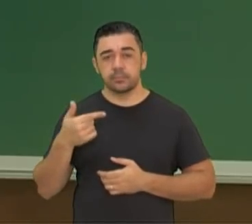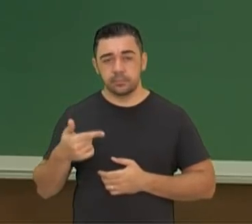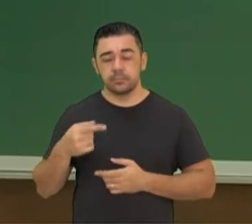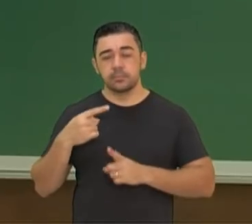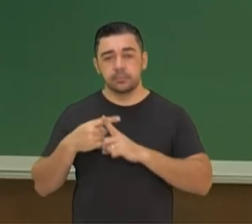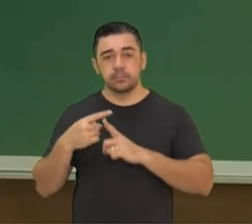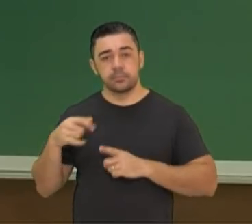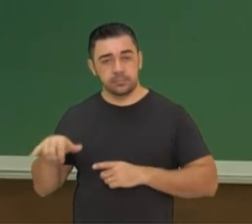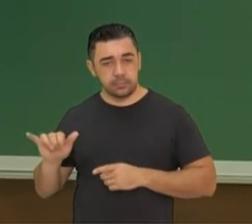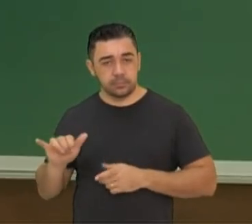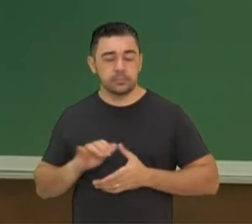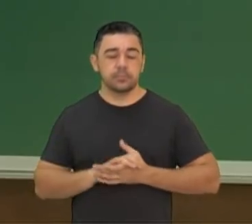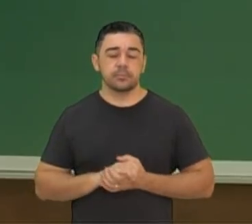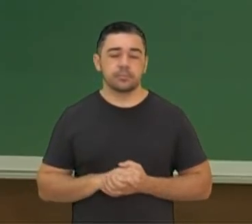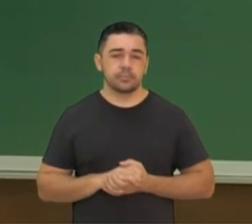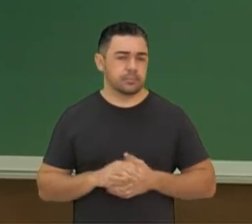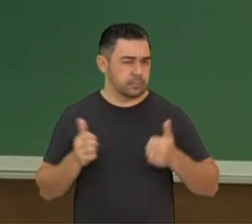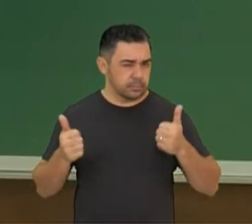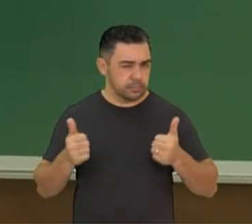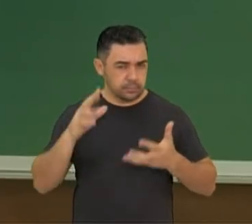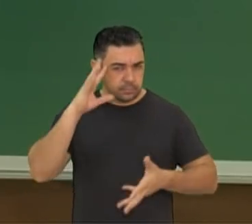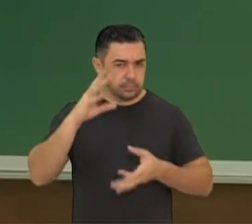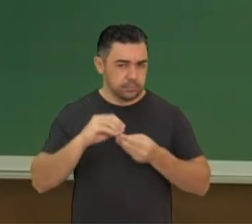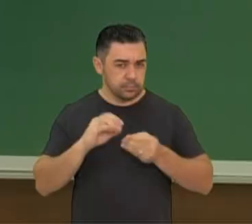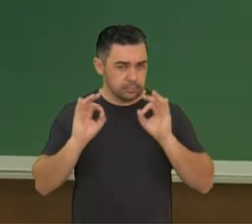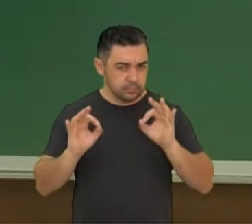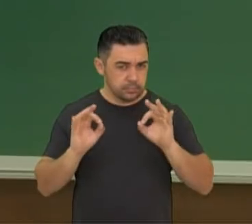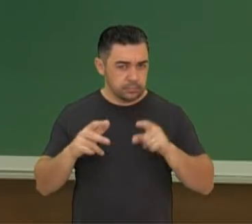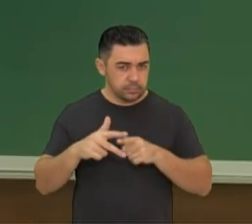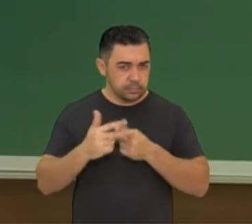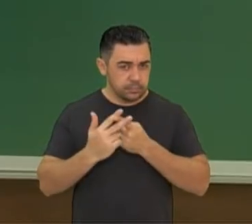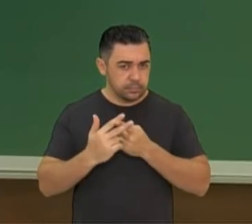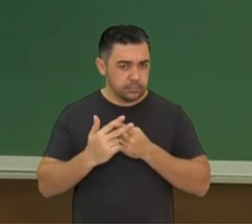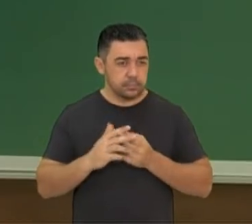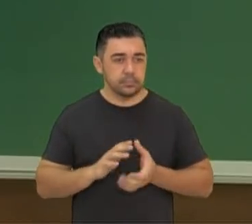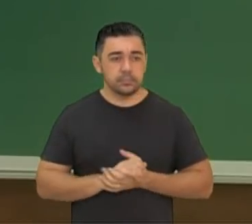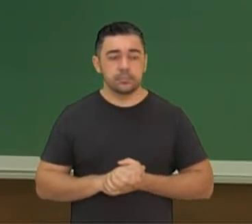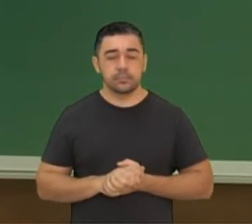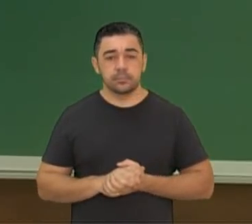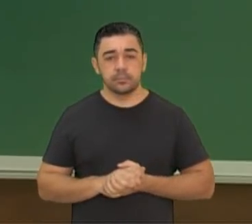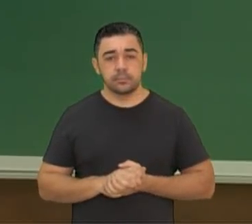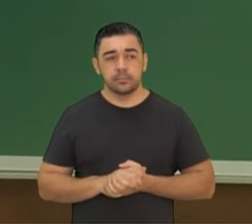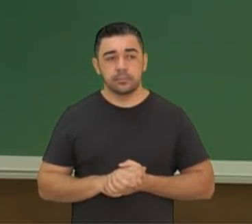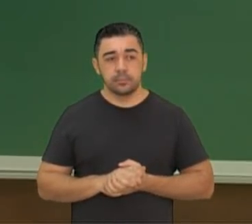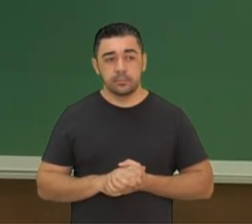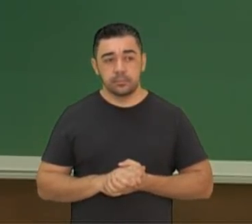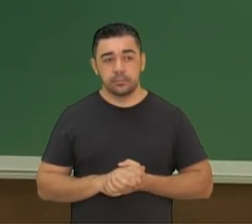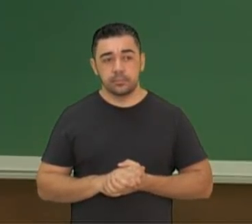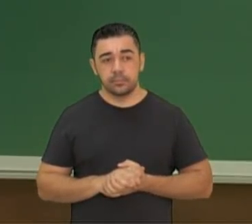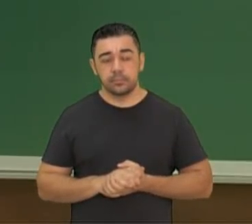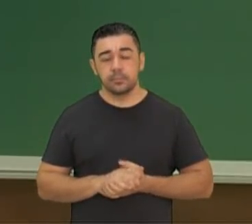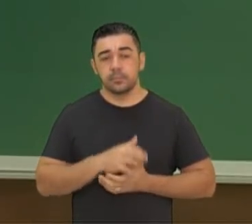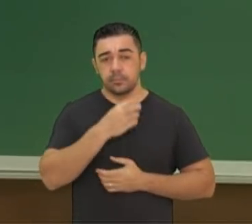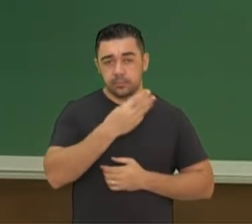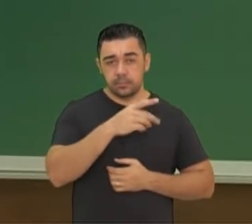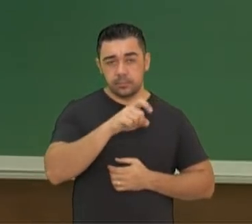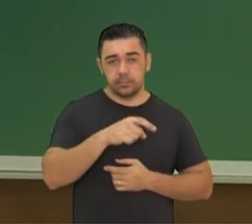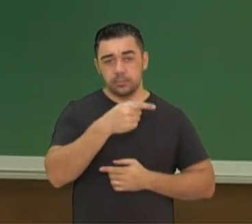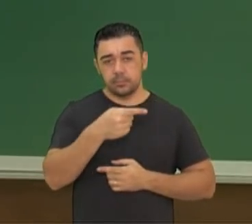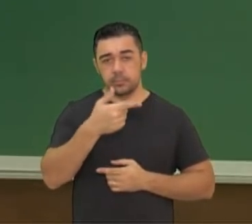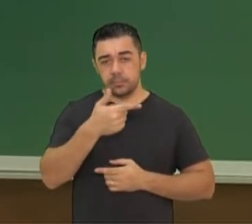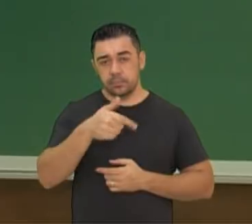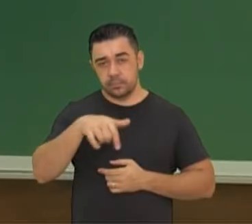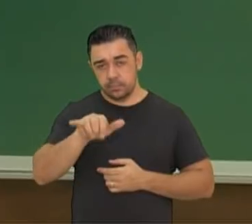Y. Tudo bem? Entendeu isso? Arrumou aí no seu caderno? Agora vamos para a situação problema. 3x menos 2y é